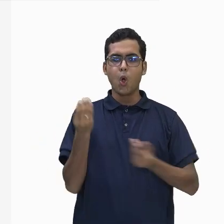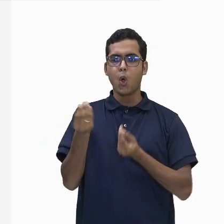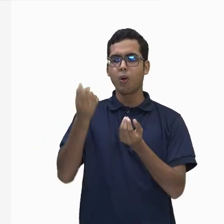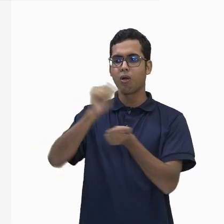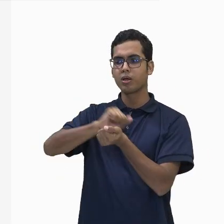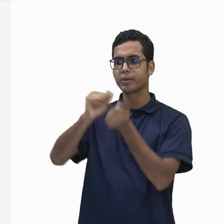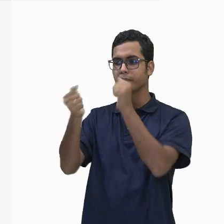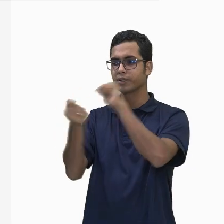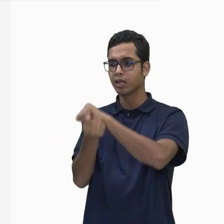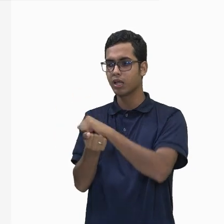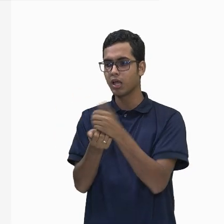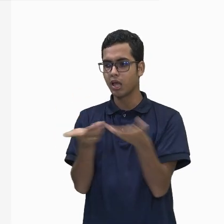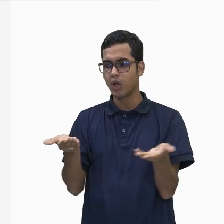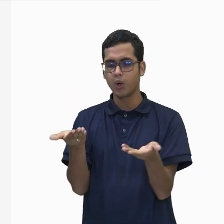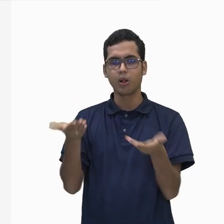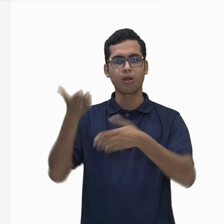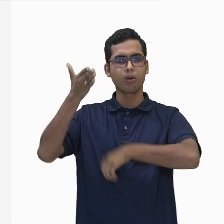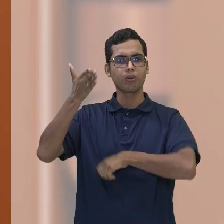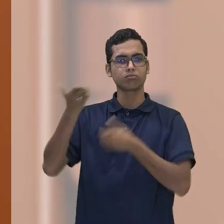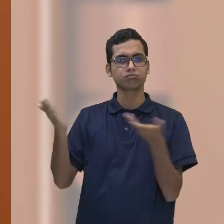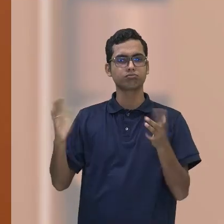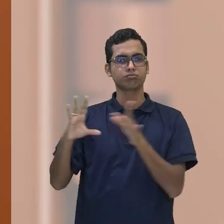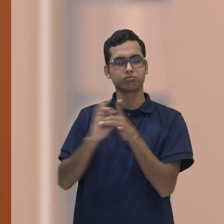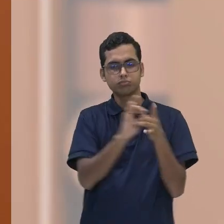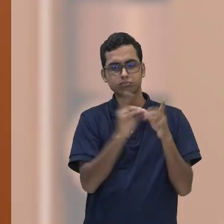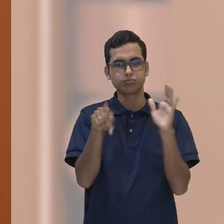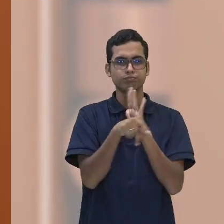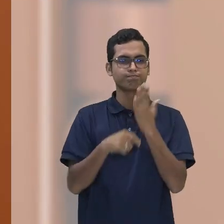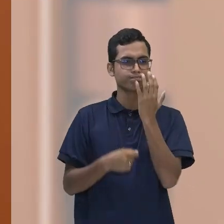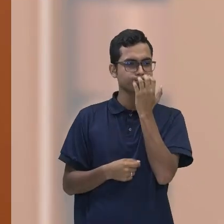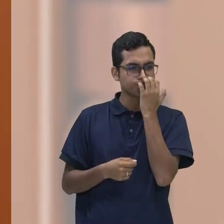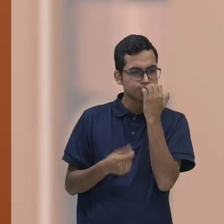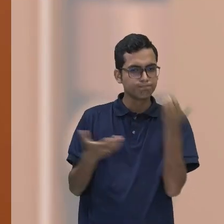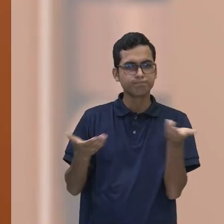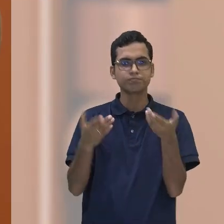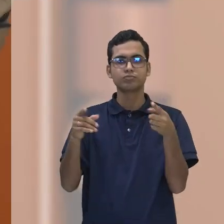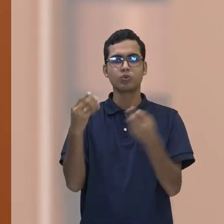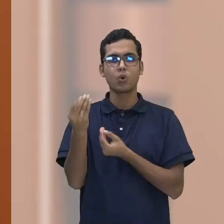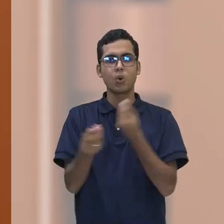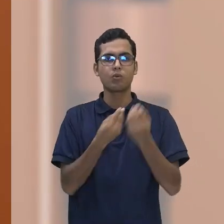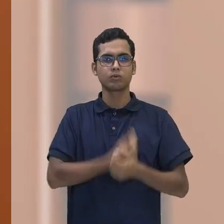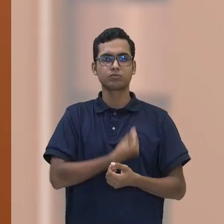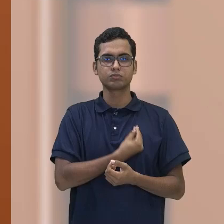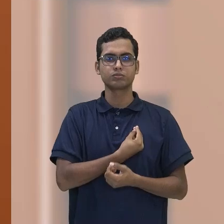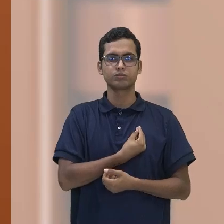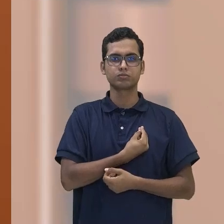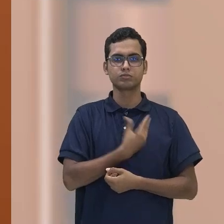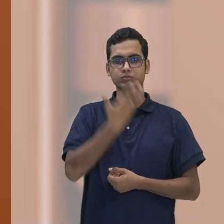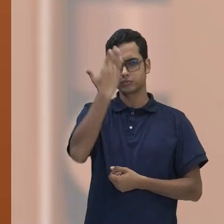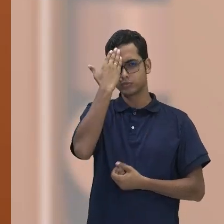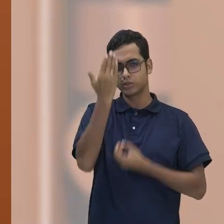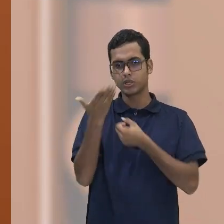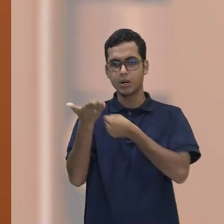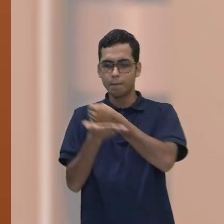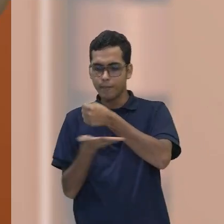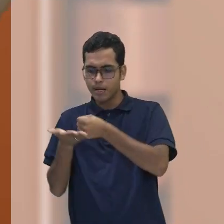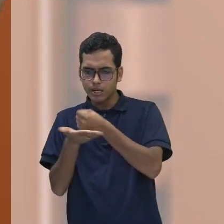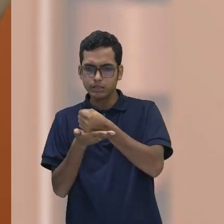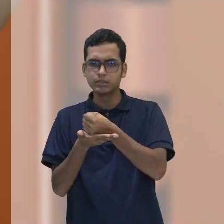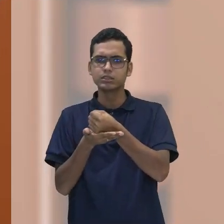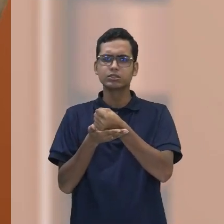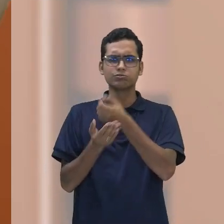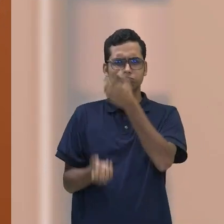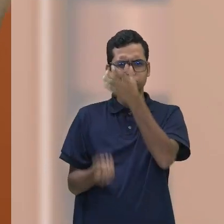a tudo isso daí? Como é que eu vou viver agora, né? Sem essa base aí que foi